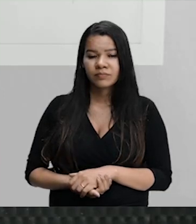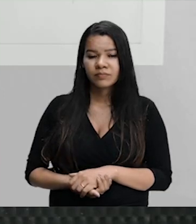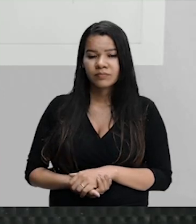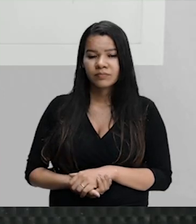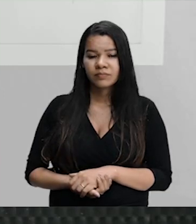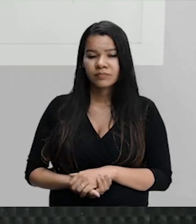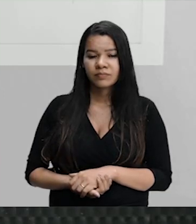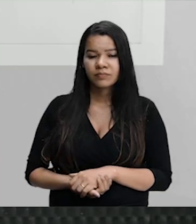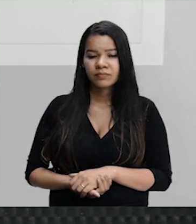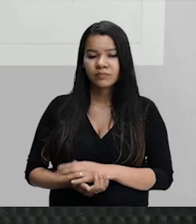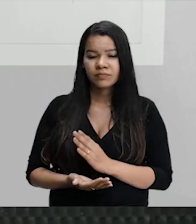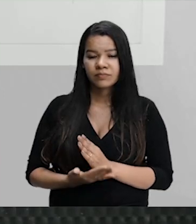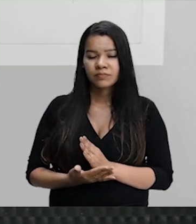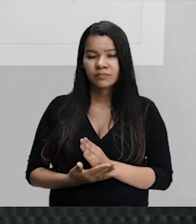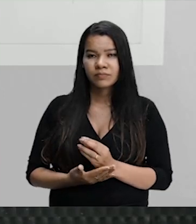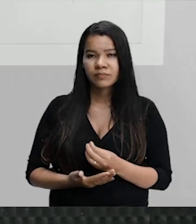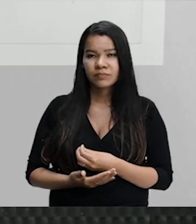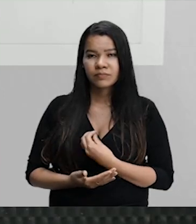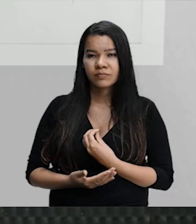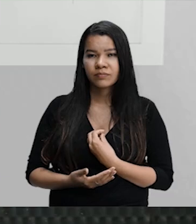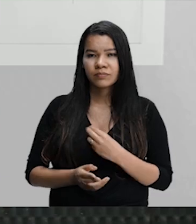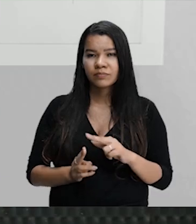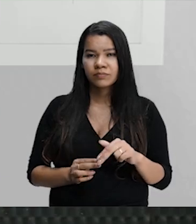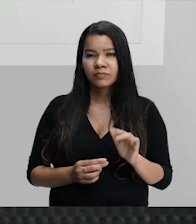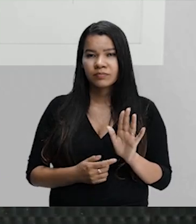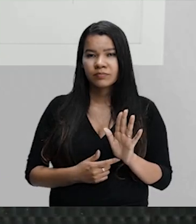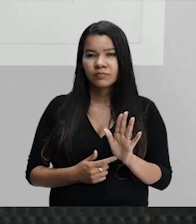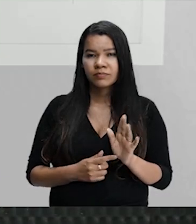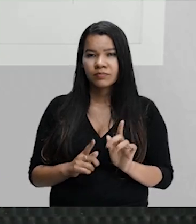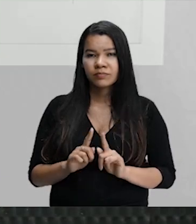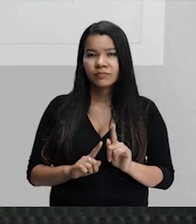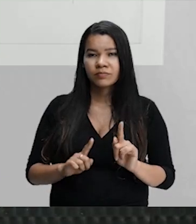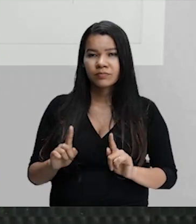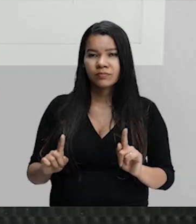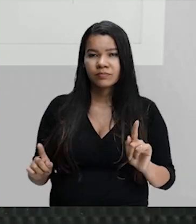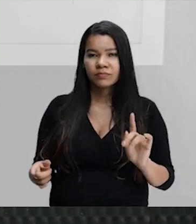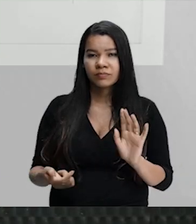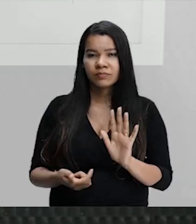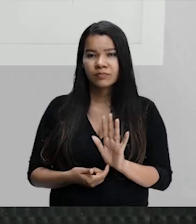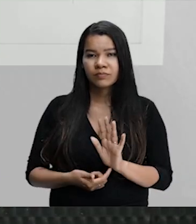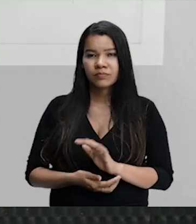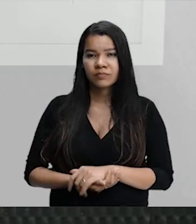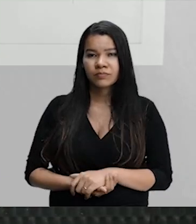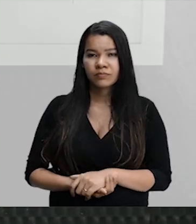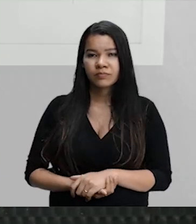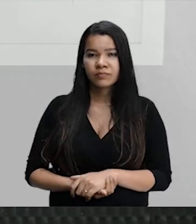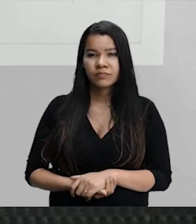de meia-vida. Então, isso vai me dar um gráfico mais ou menos desse jeito, né?